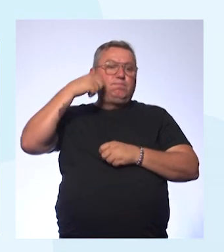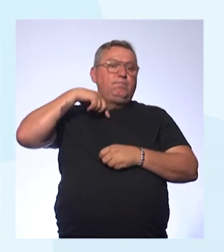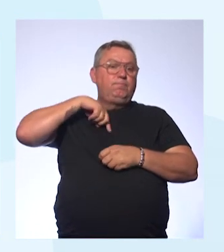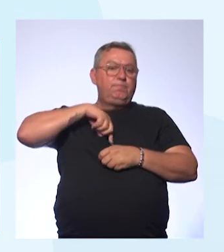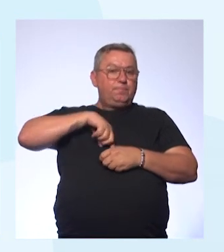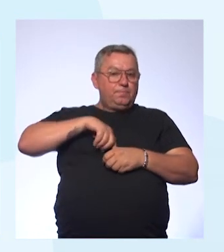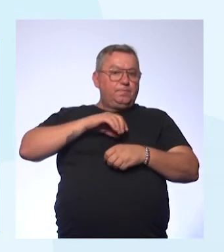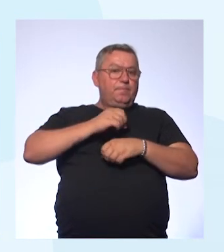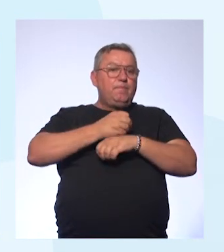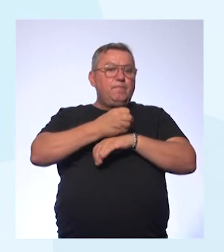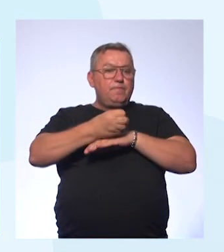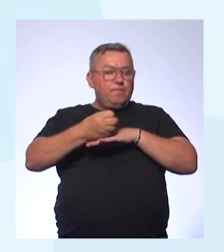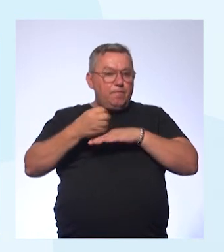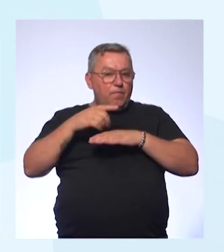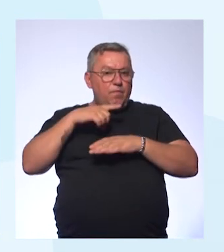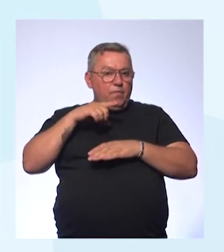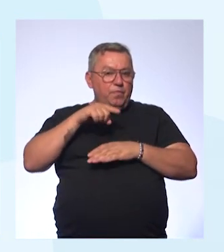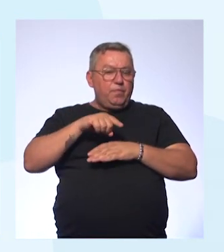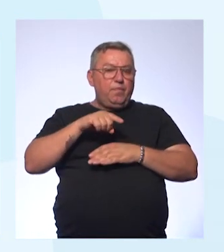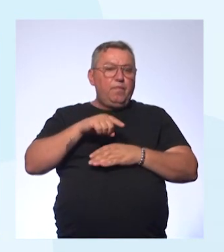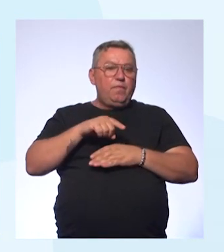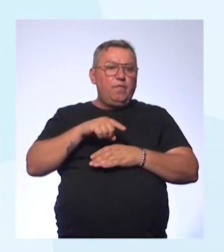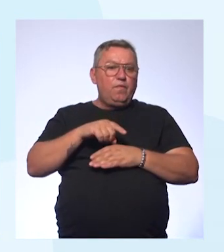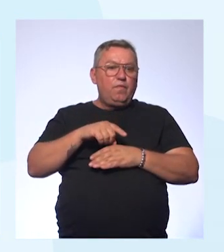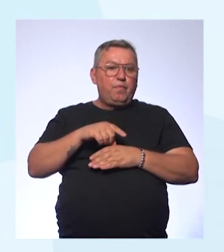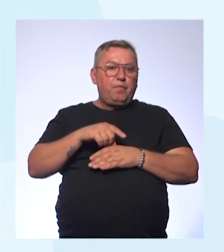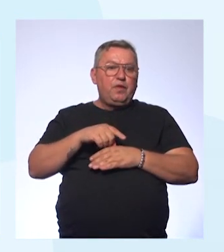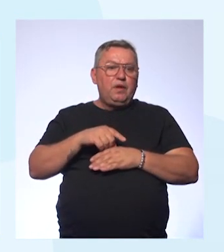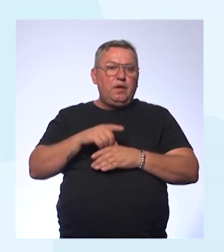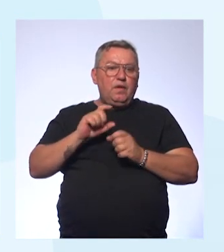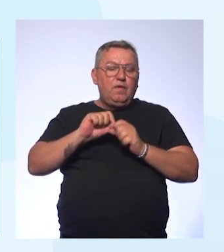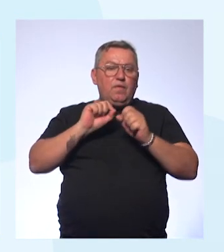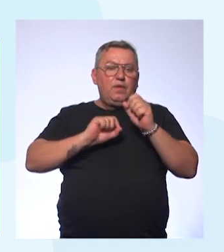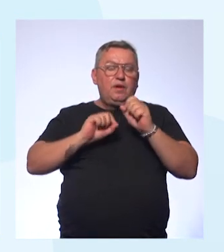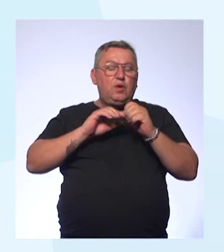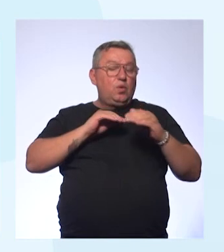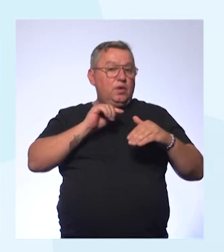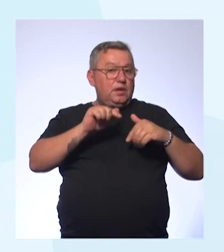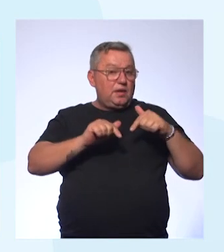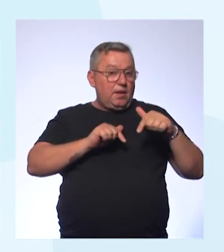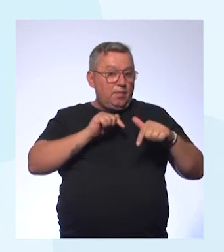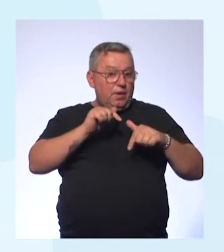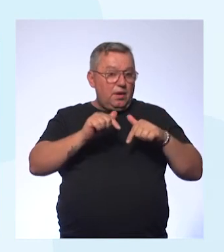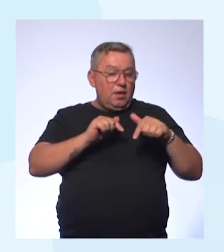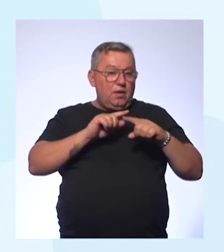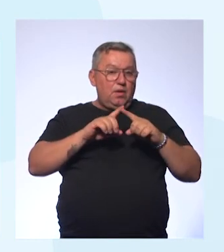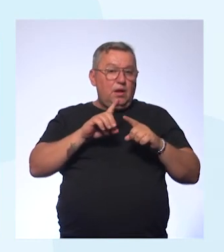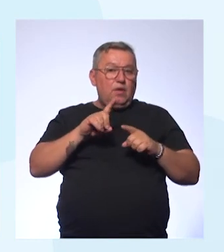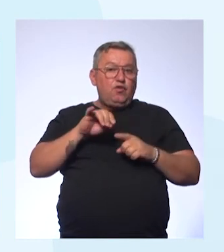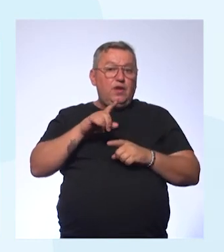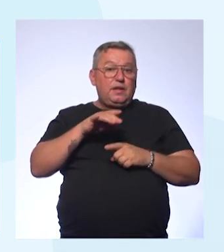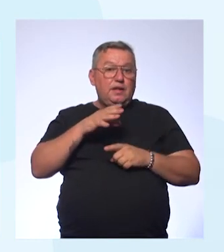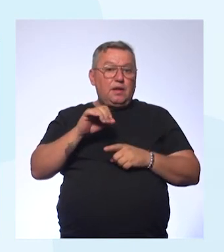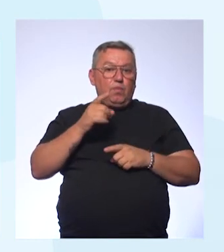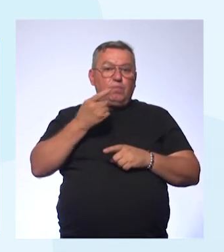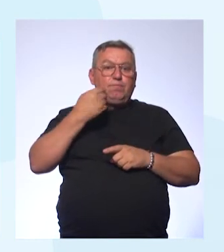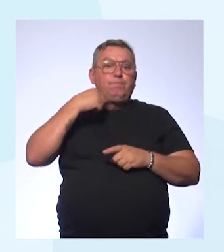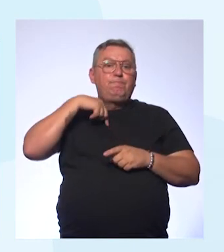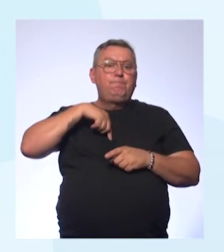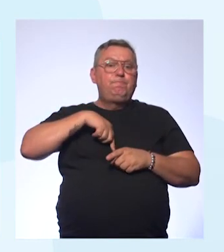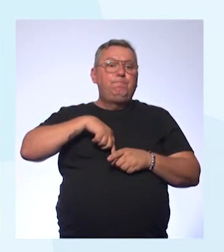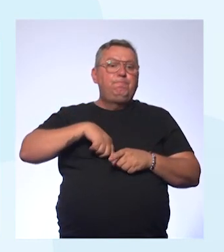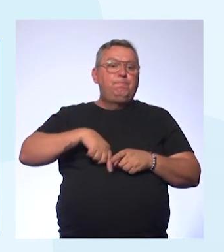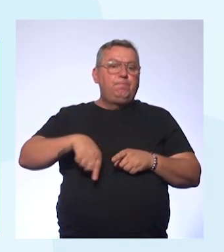aí nesse interior aqui, assim, elas vão fazer todo esse processo aí da digestão. A parte,